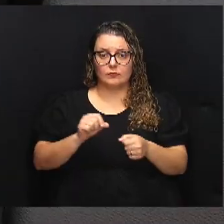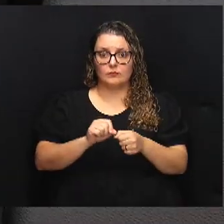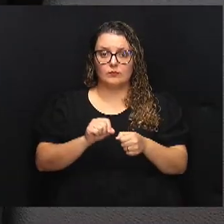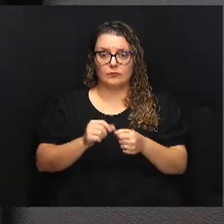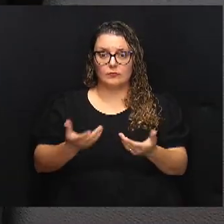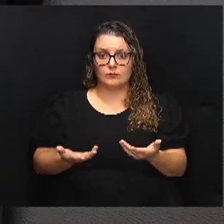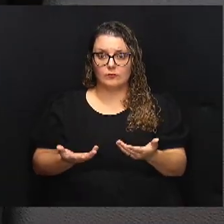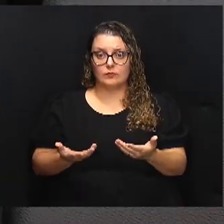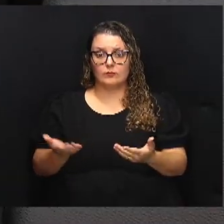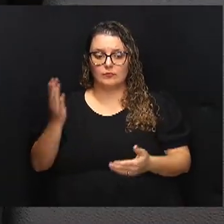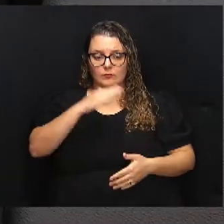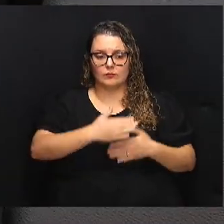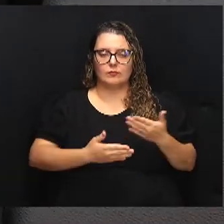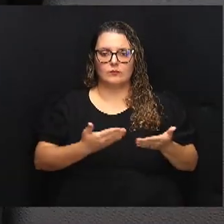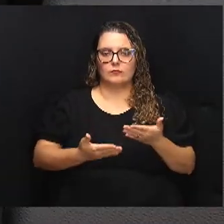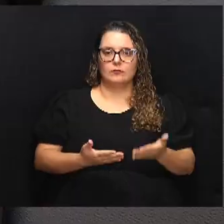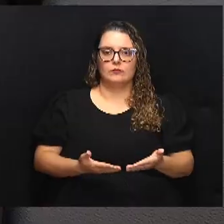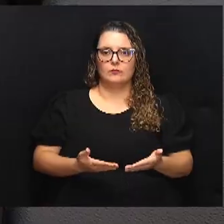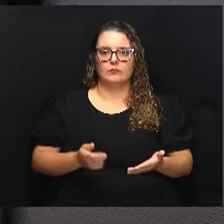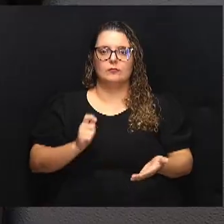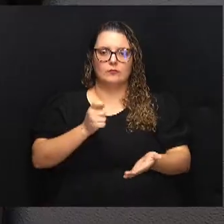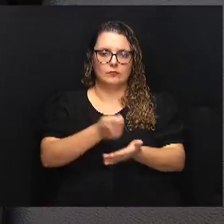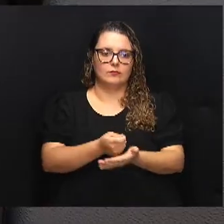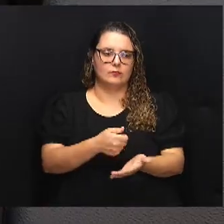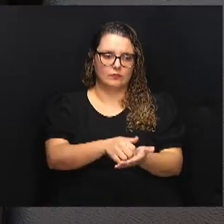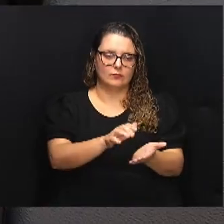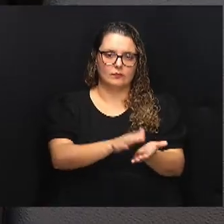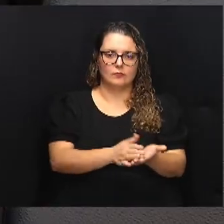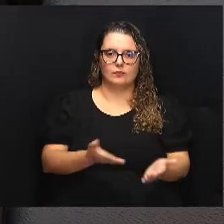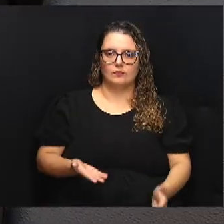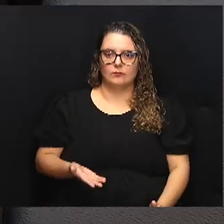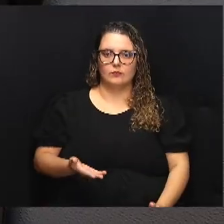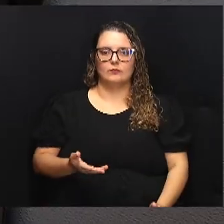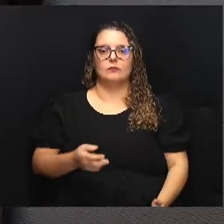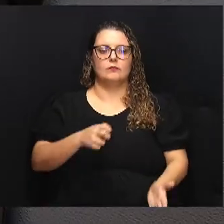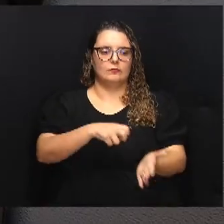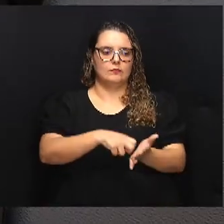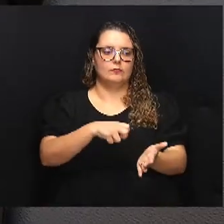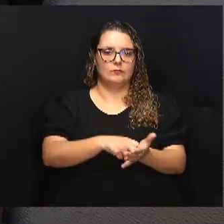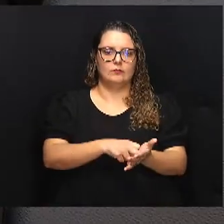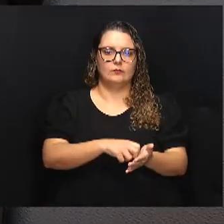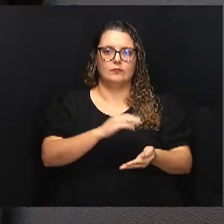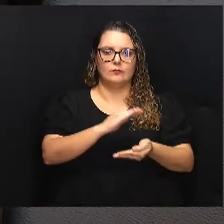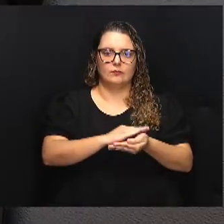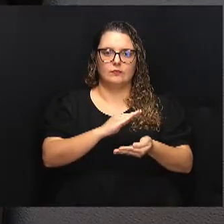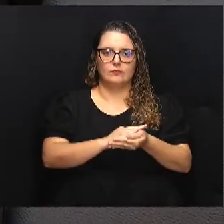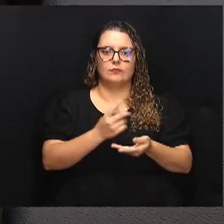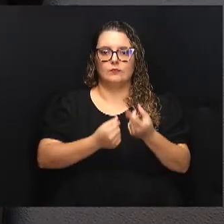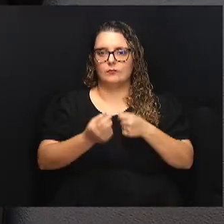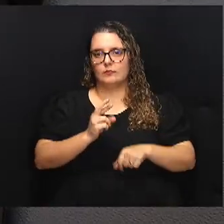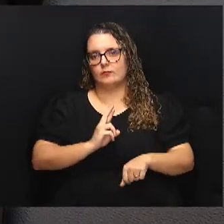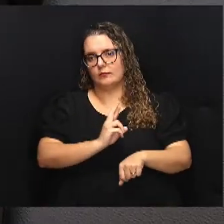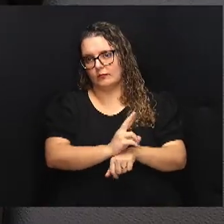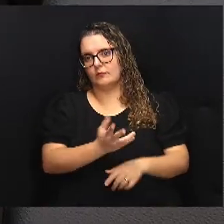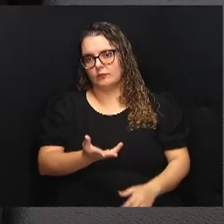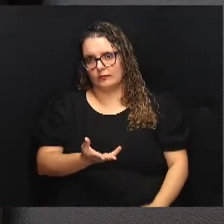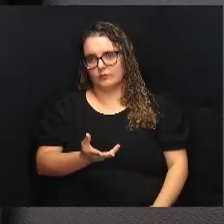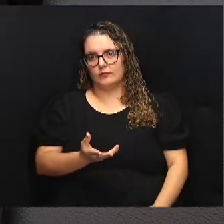cometeram maus tratos e pagaram multas, né, de penalidade. Para esse fundo, esses recursos iriam também para poder